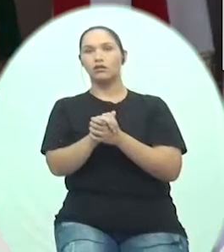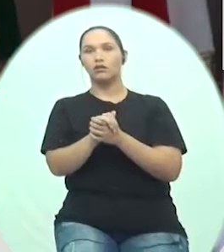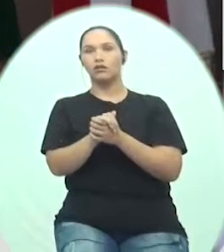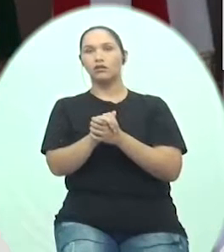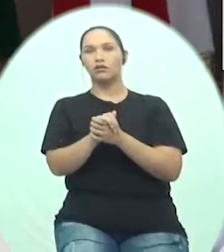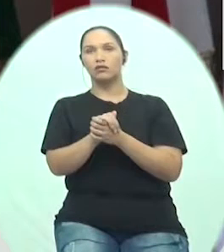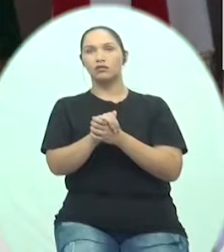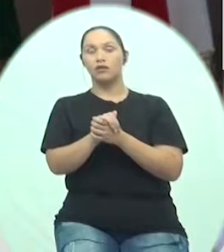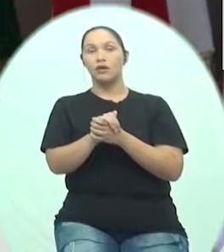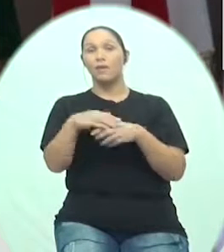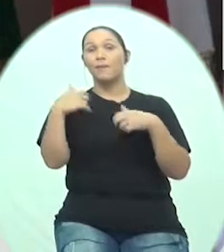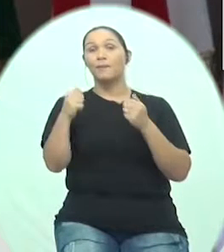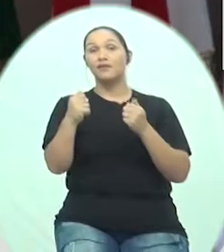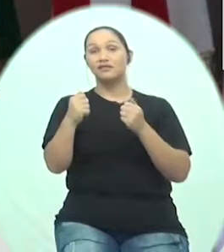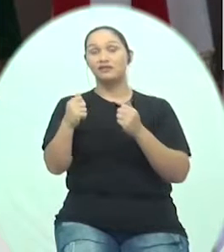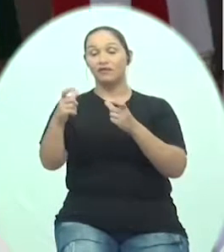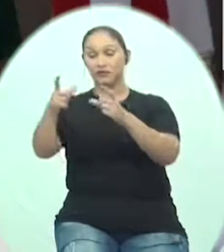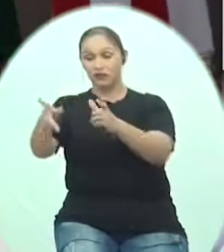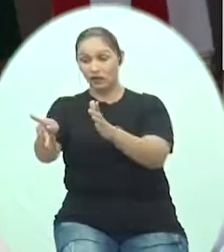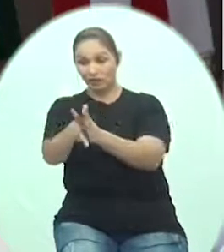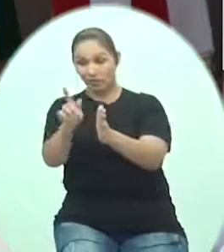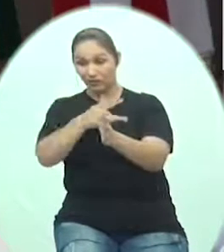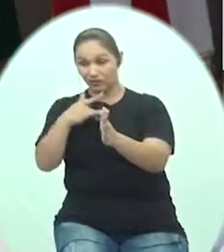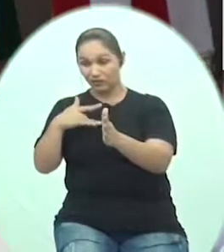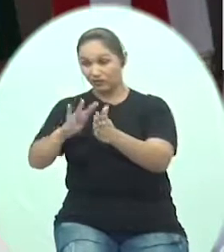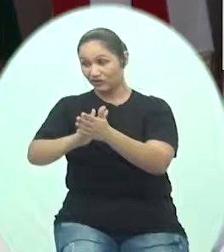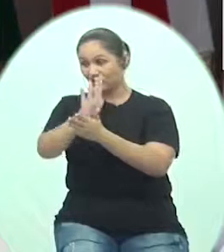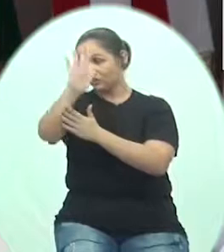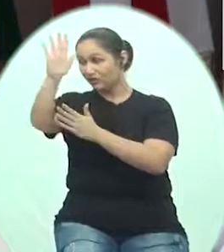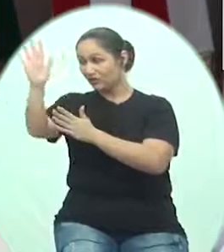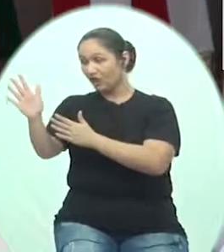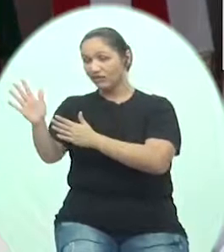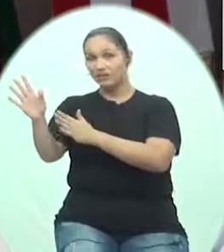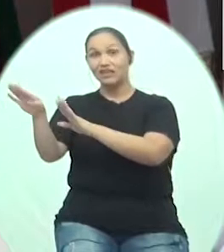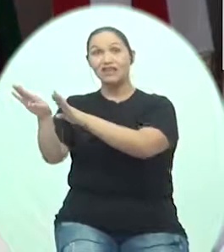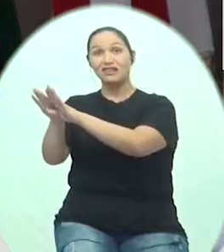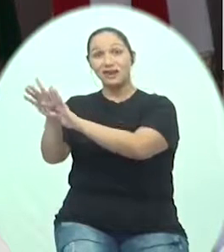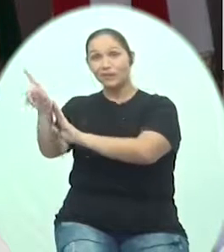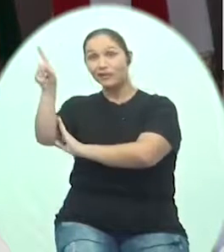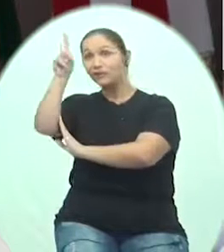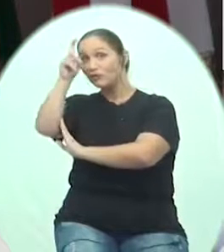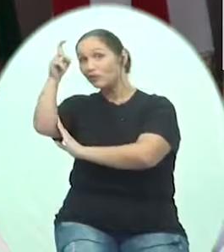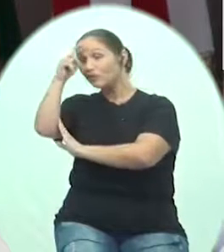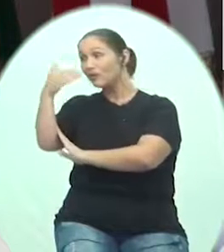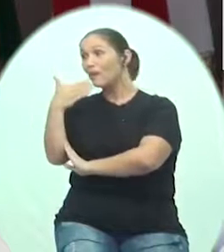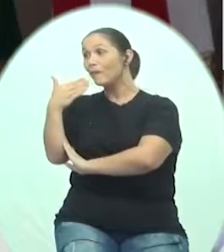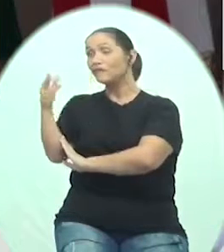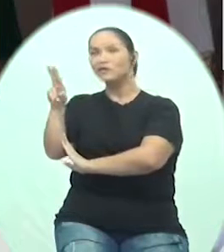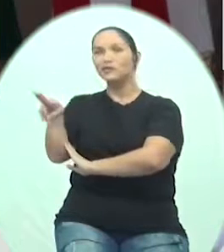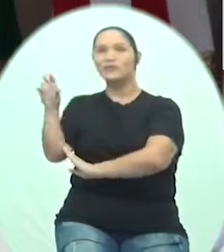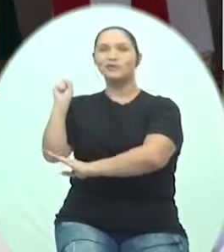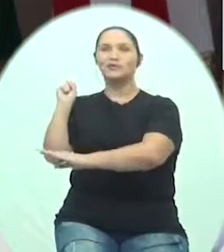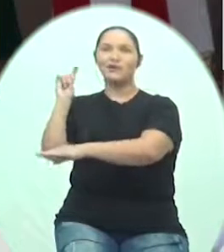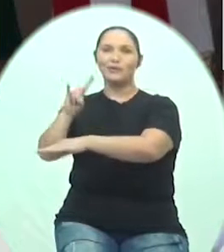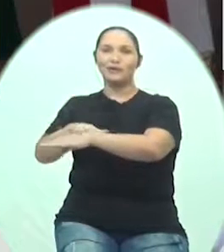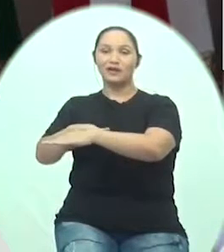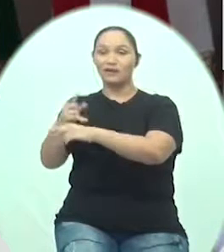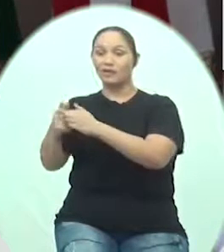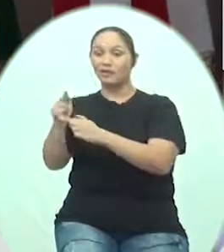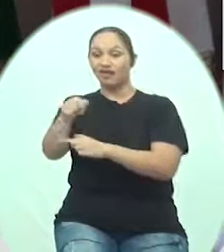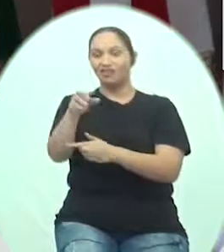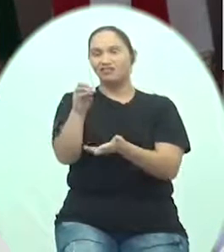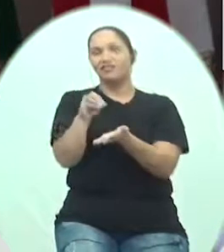de saúde chegando sair dali ir pro hospital ocupar um banheiro e então Houve